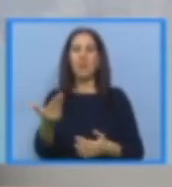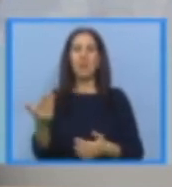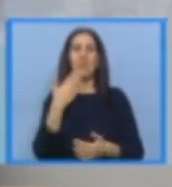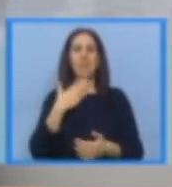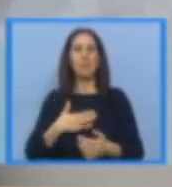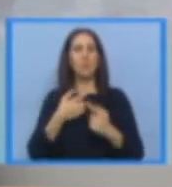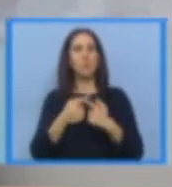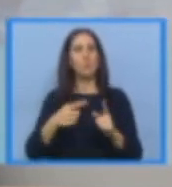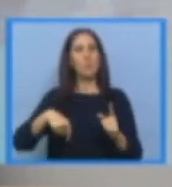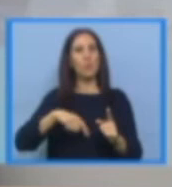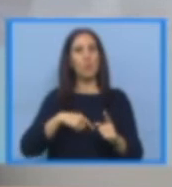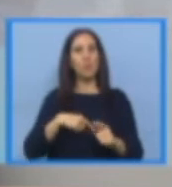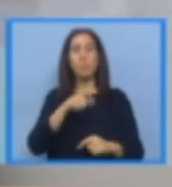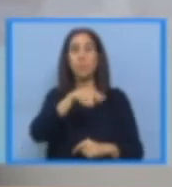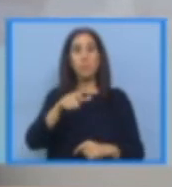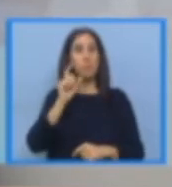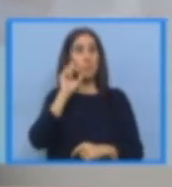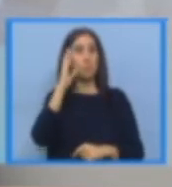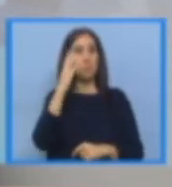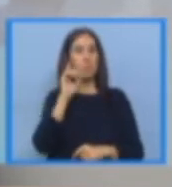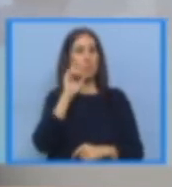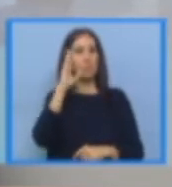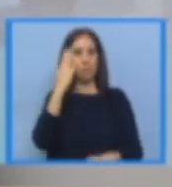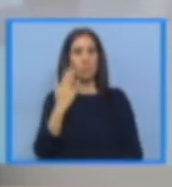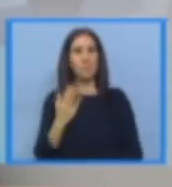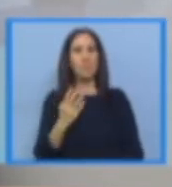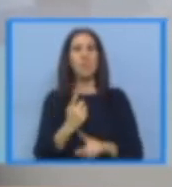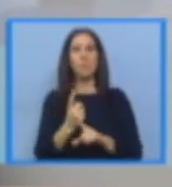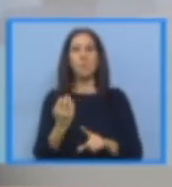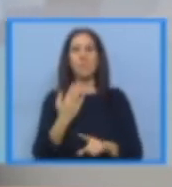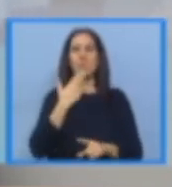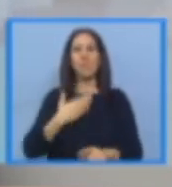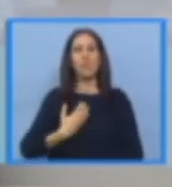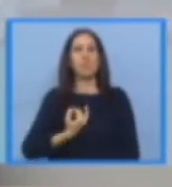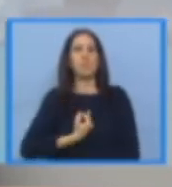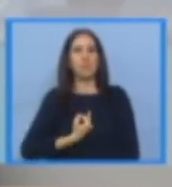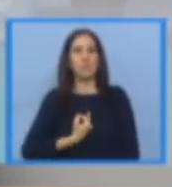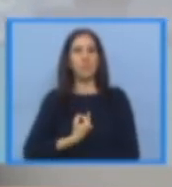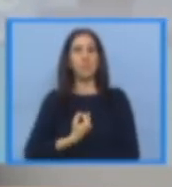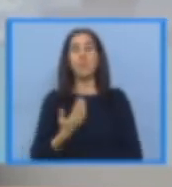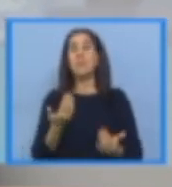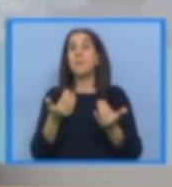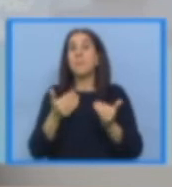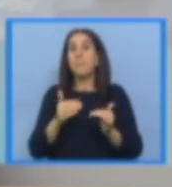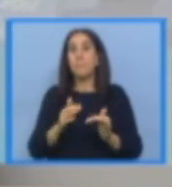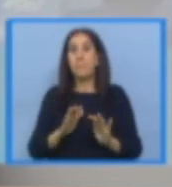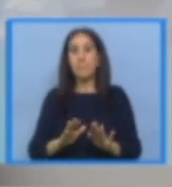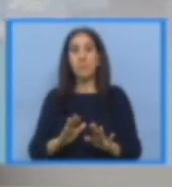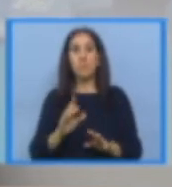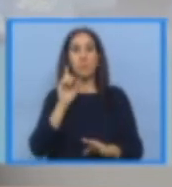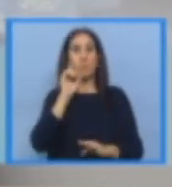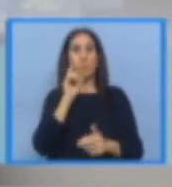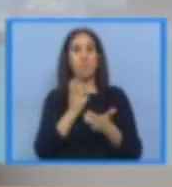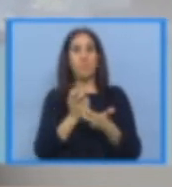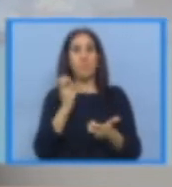distinguem e para as pessoas são muito importantes. São muito importantes, porque são também identitários. Mas importa é